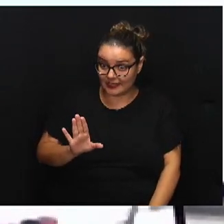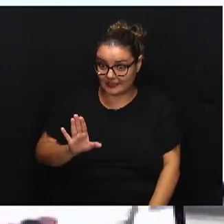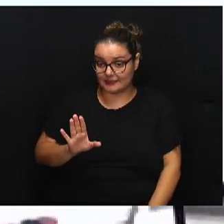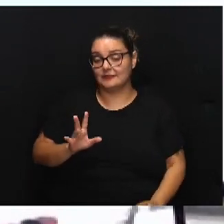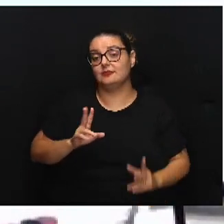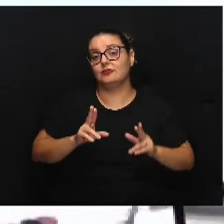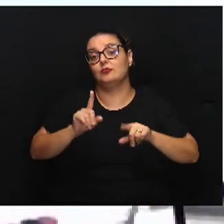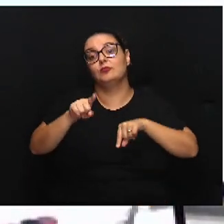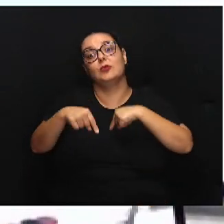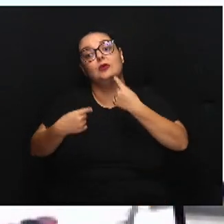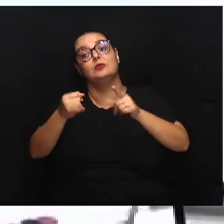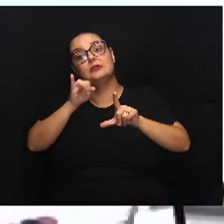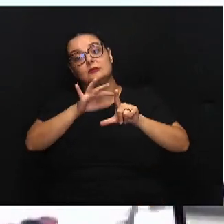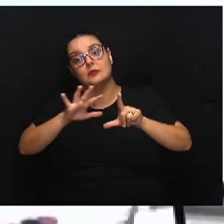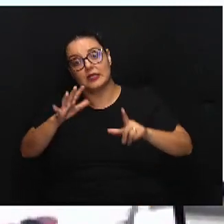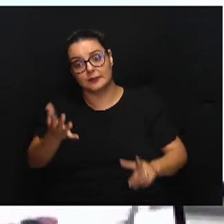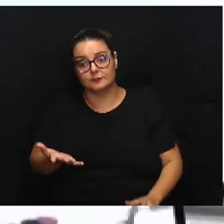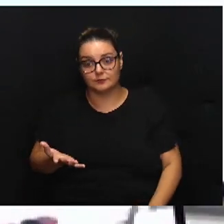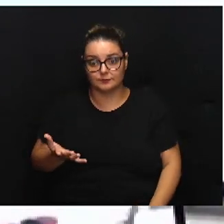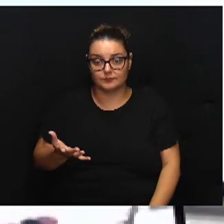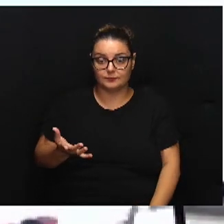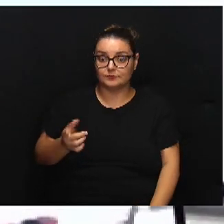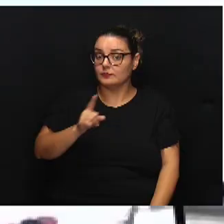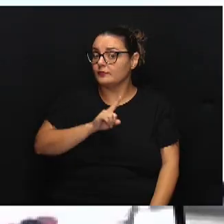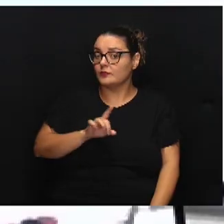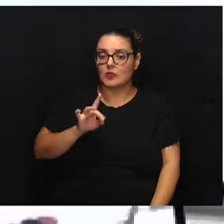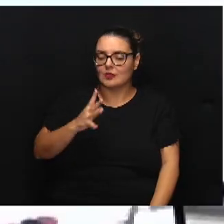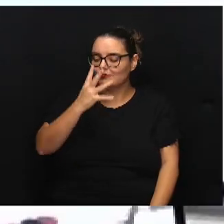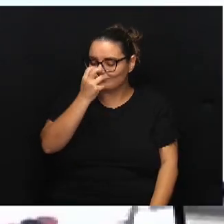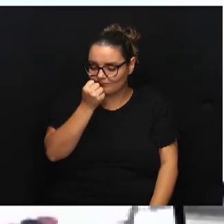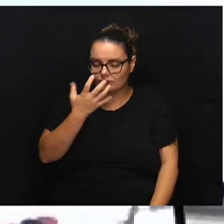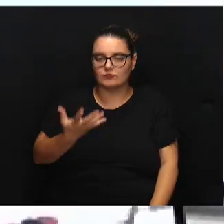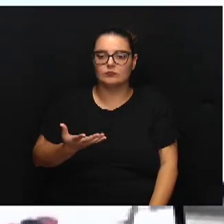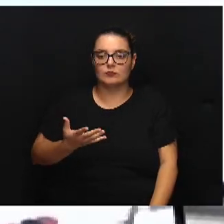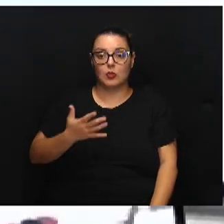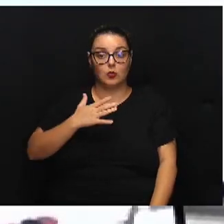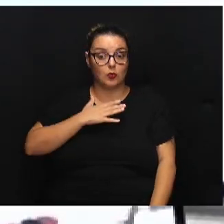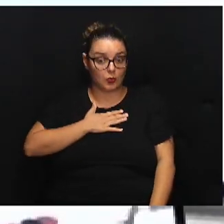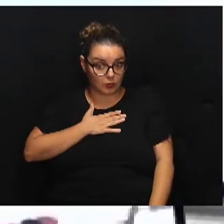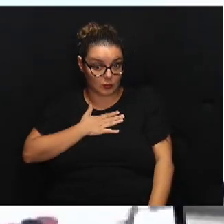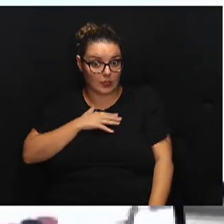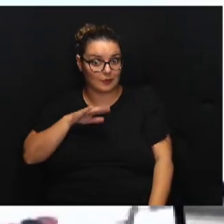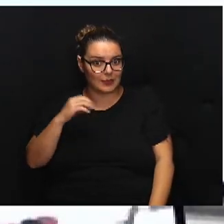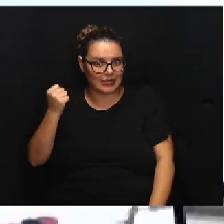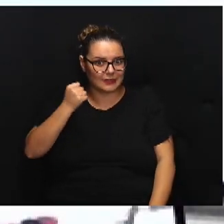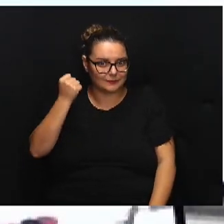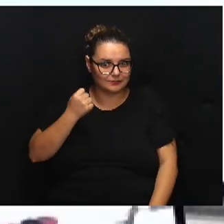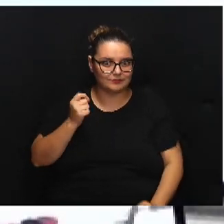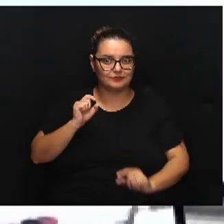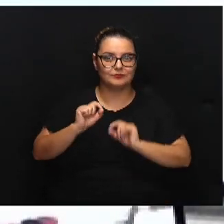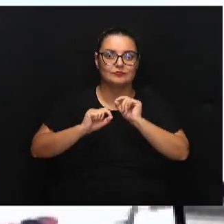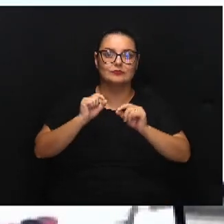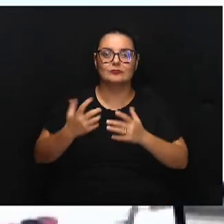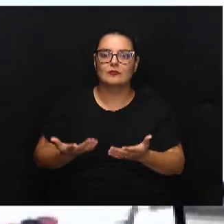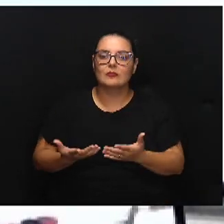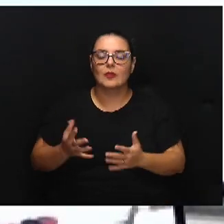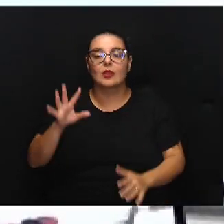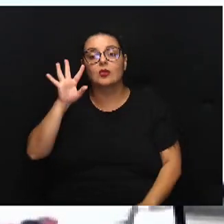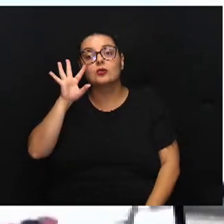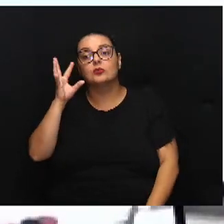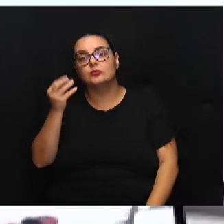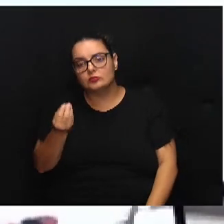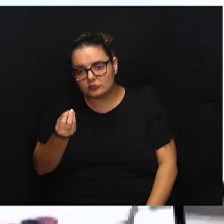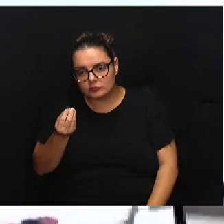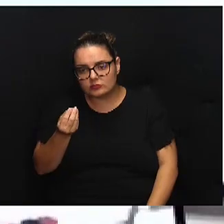outra imagem, não só uma frustração, mas o que para mim é mais grave é quem compreende, fica